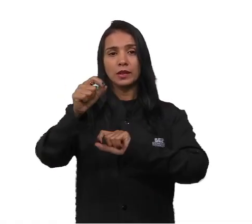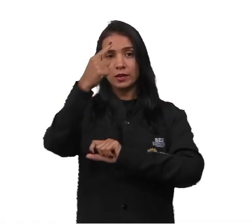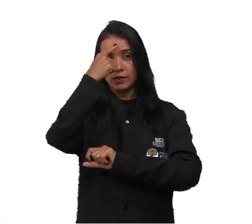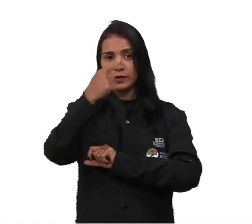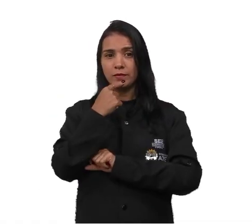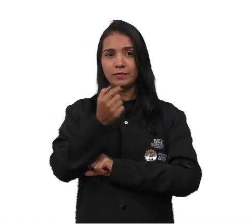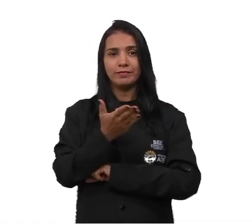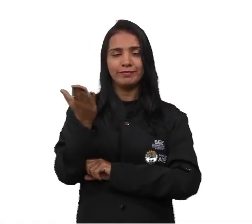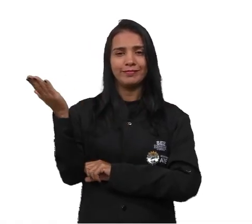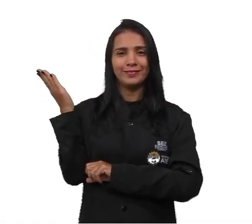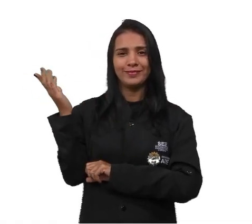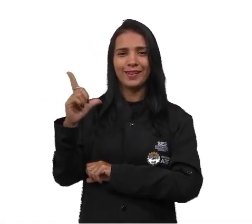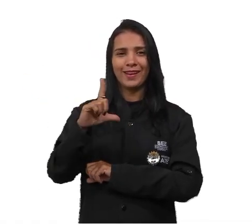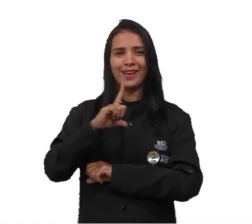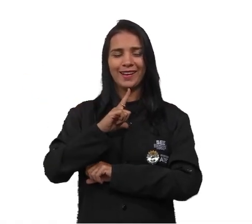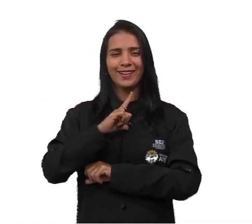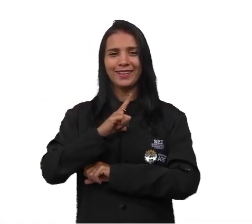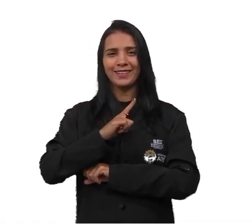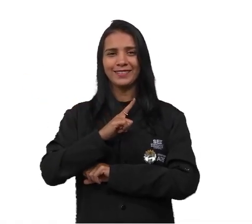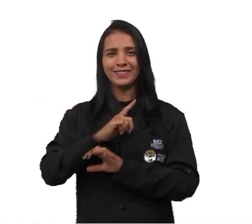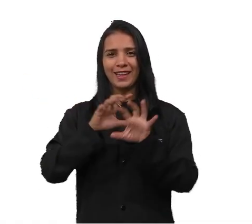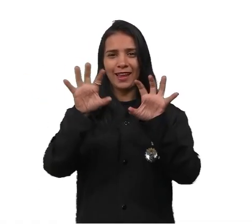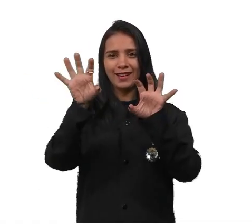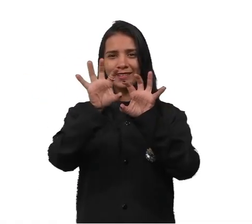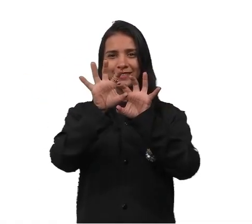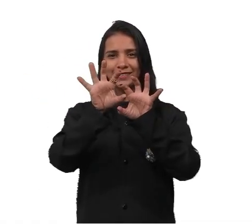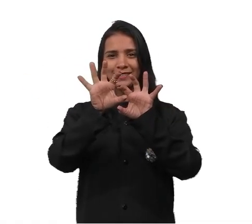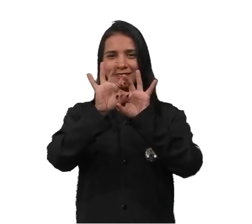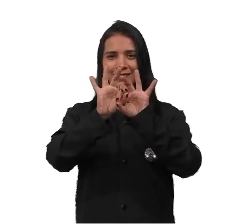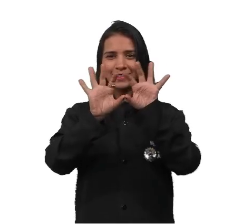um quebra-cabeça e nós sabemos que o